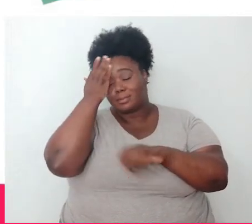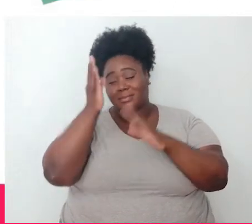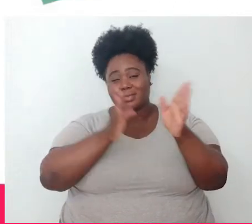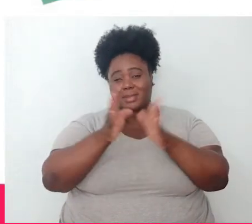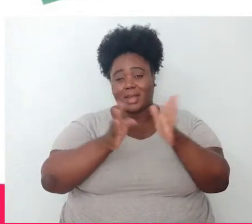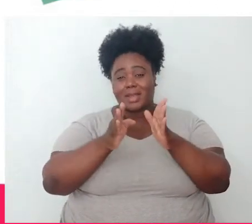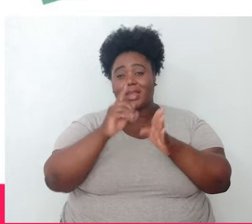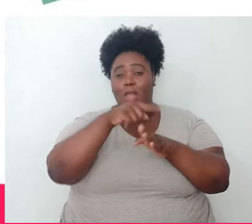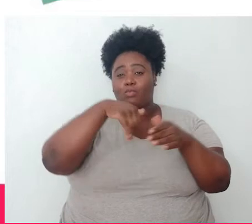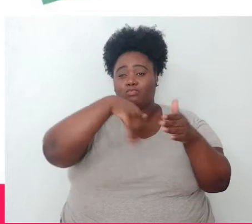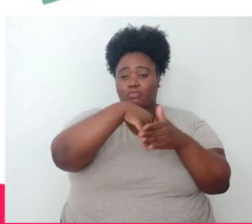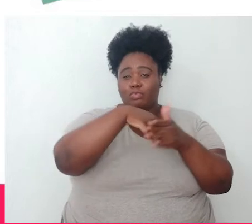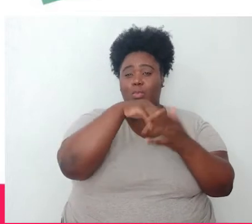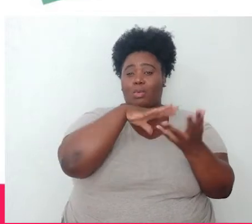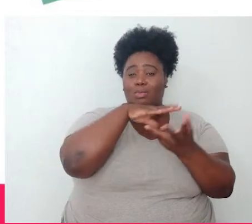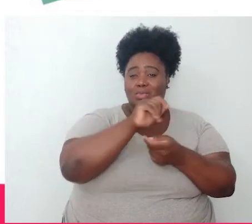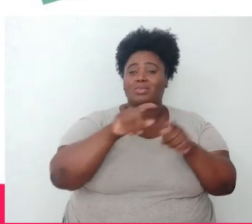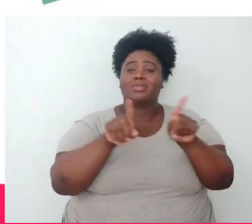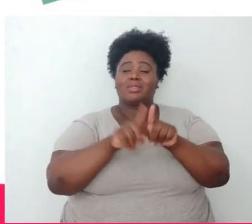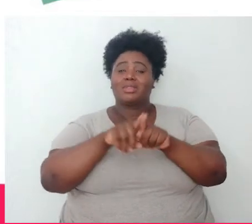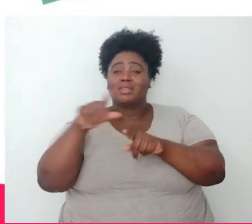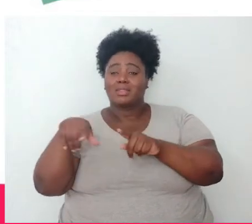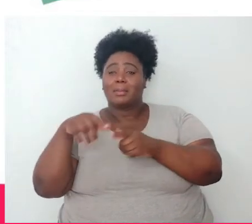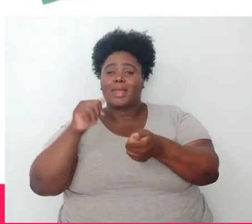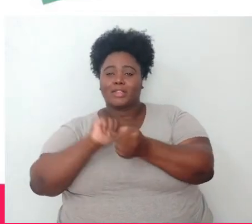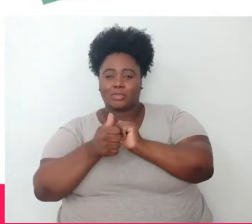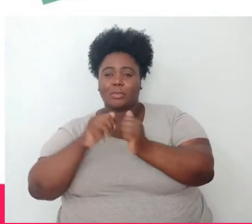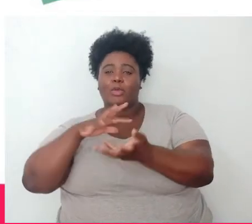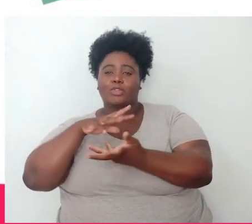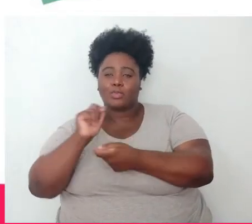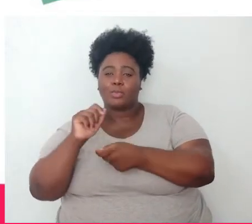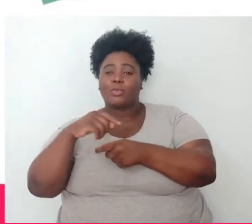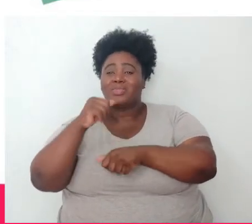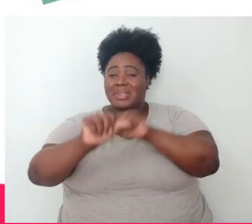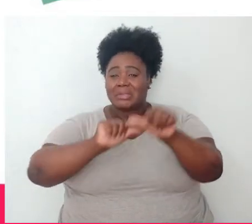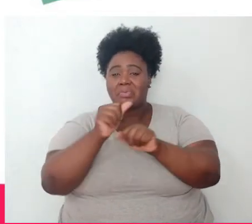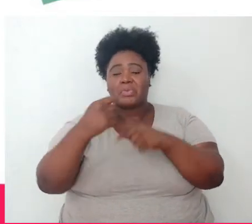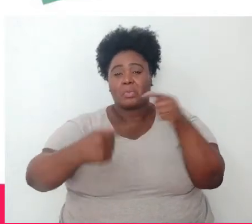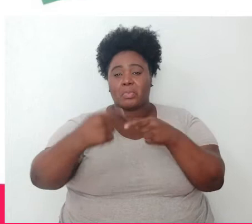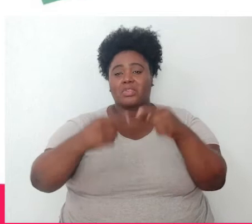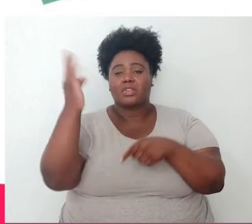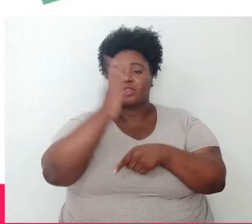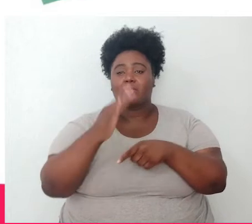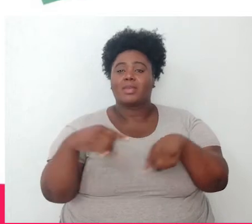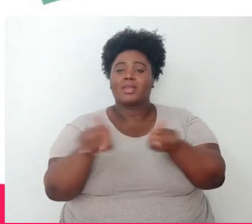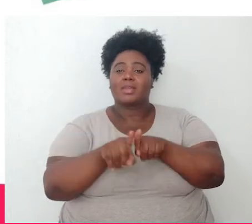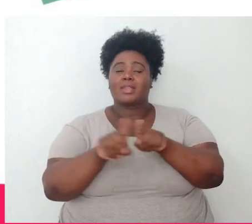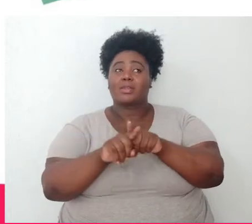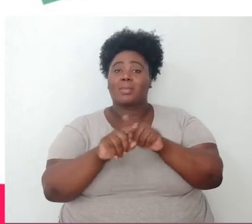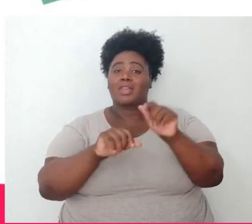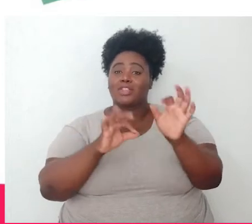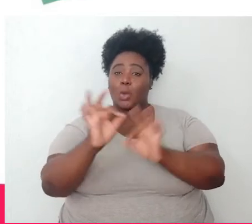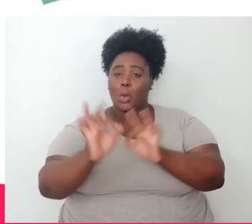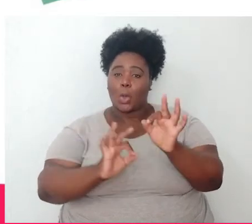e as Olimpíadas, um momento de muita transformação política do Brasil e de muita